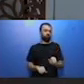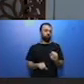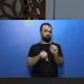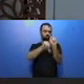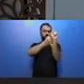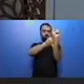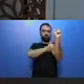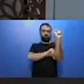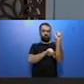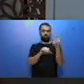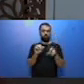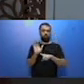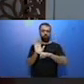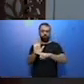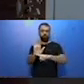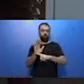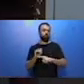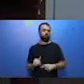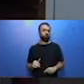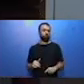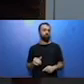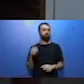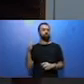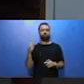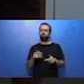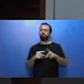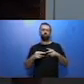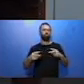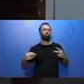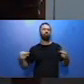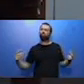Os farelos, o milho, o trigo.